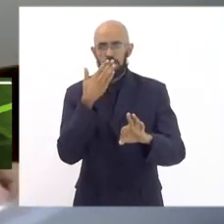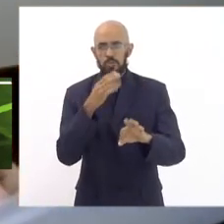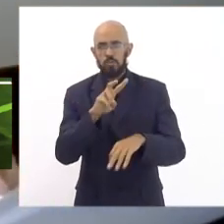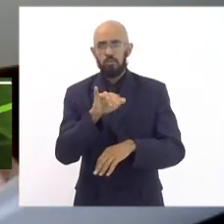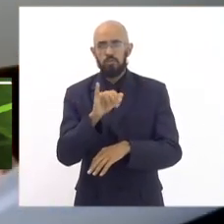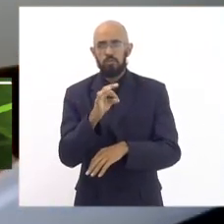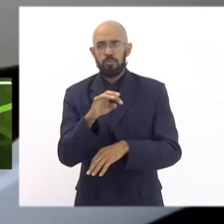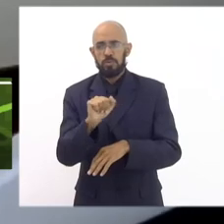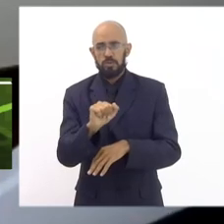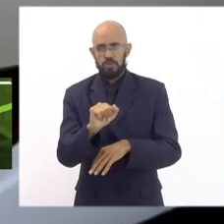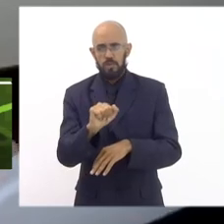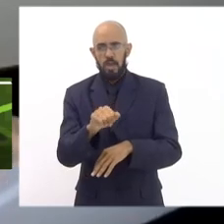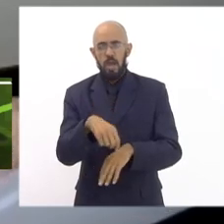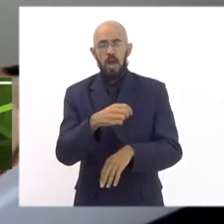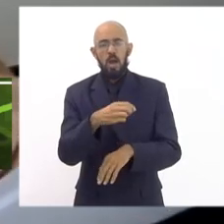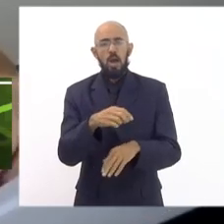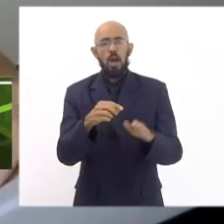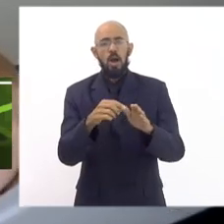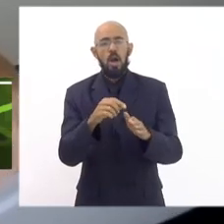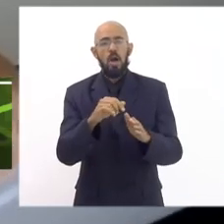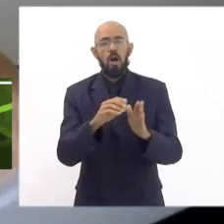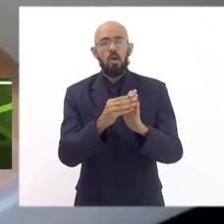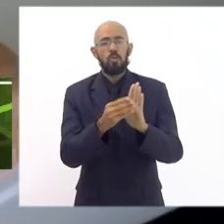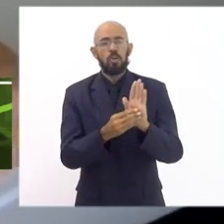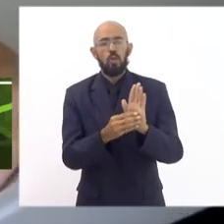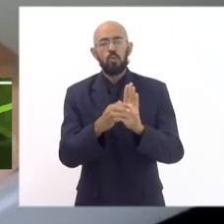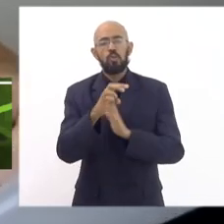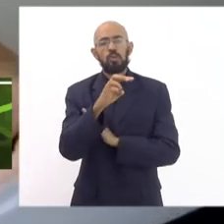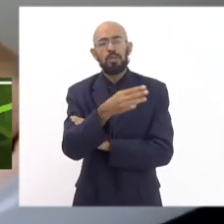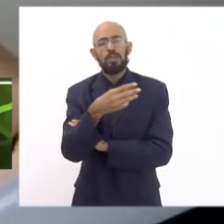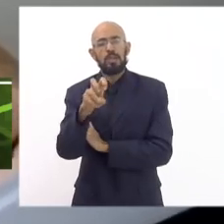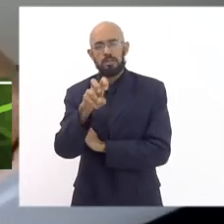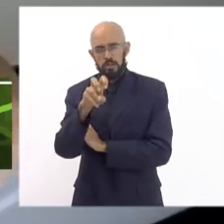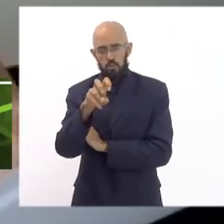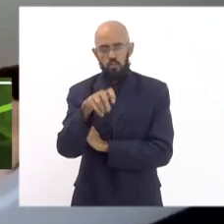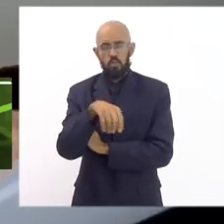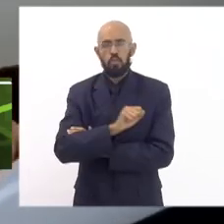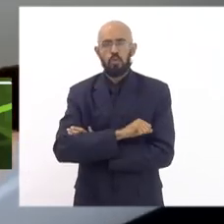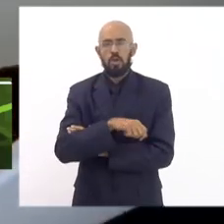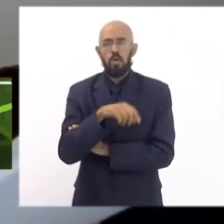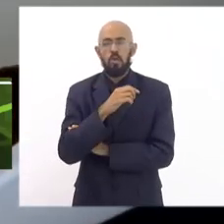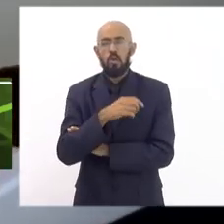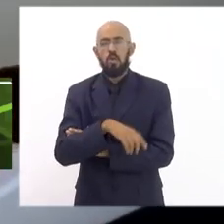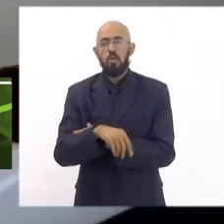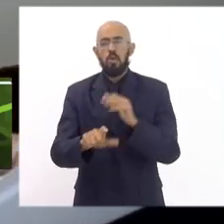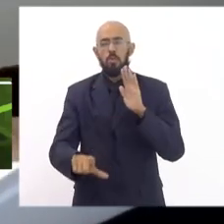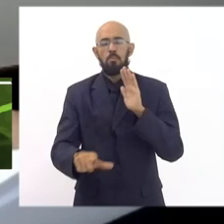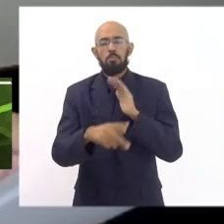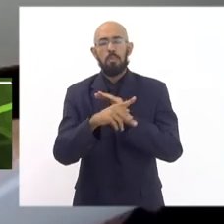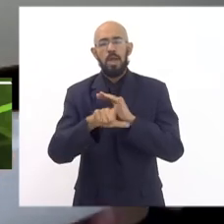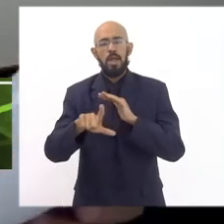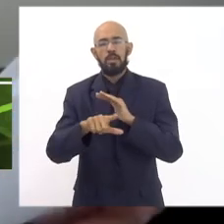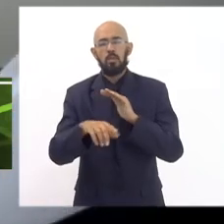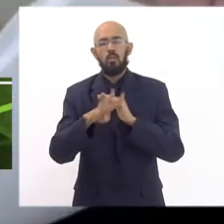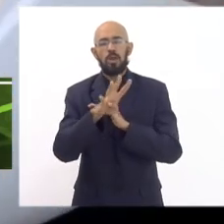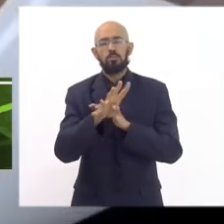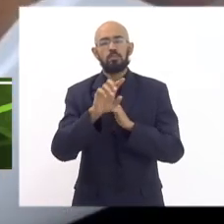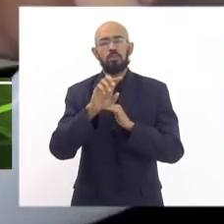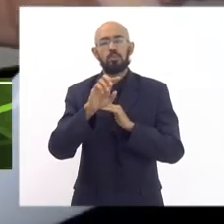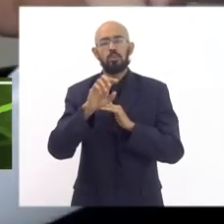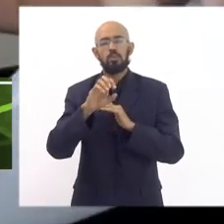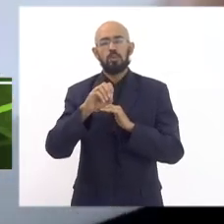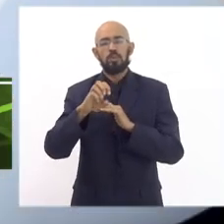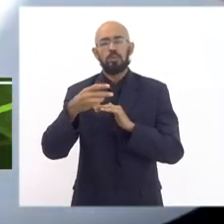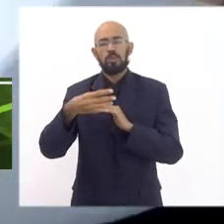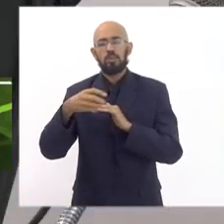vista ao item 35 da pauta, que é o projeto de lei 4035 de 2021. 35